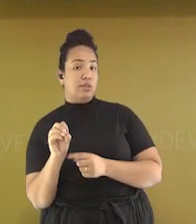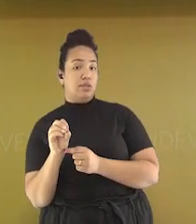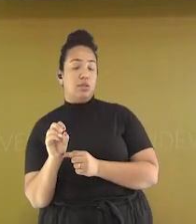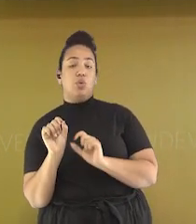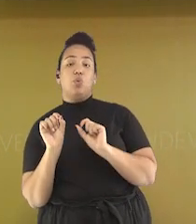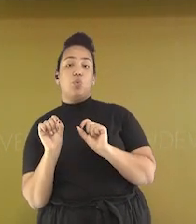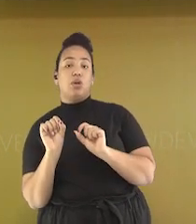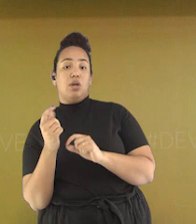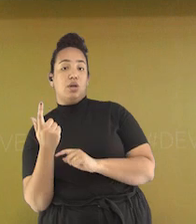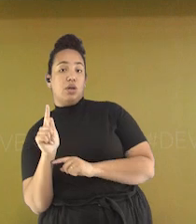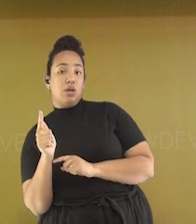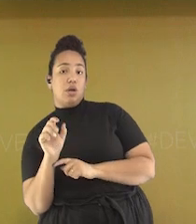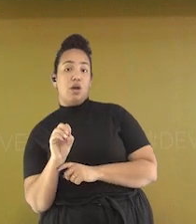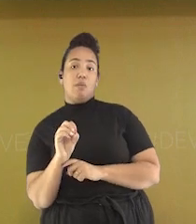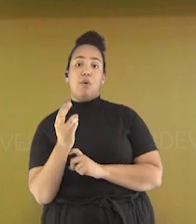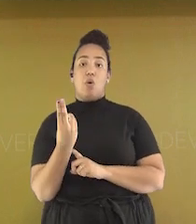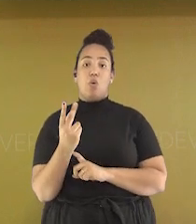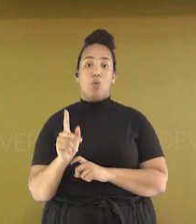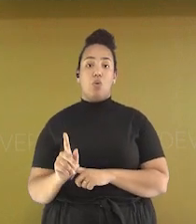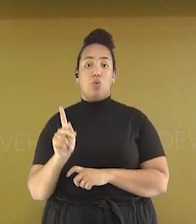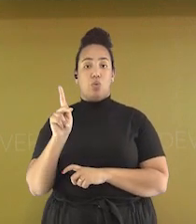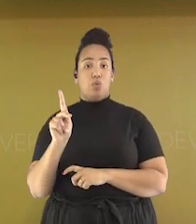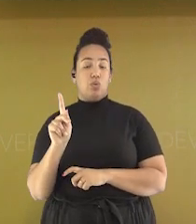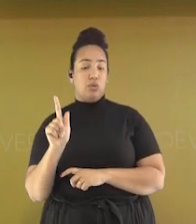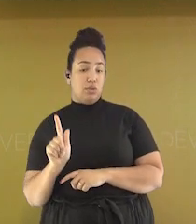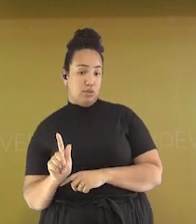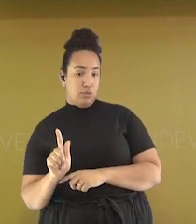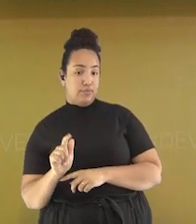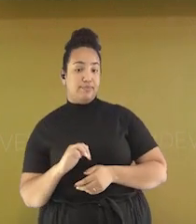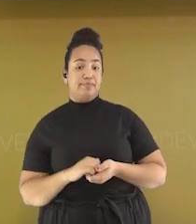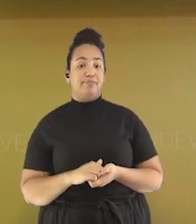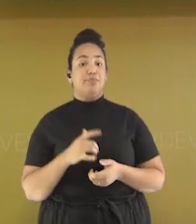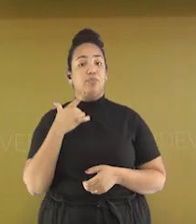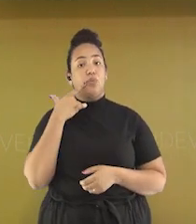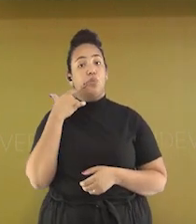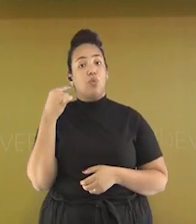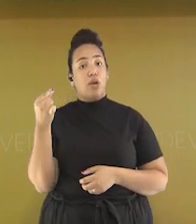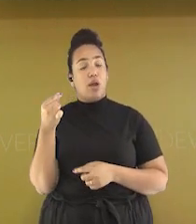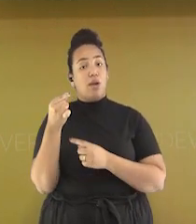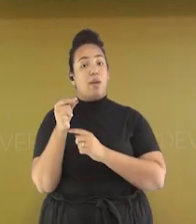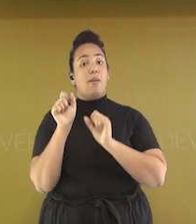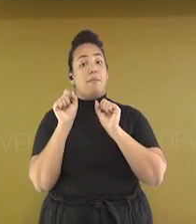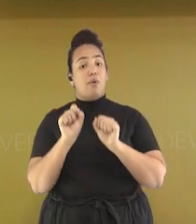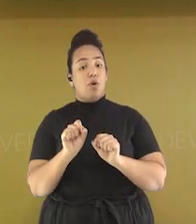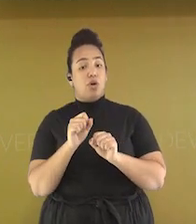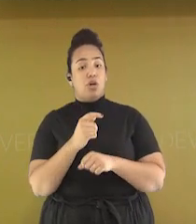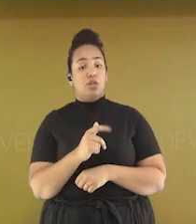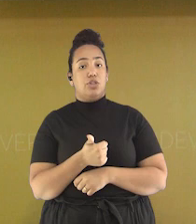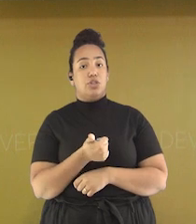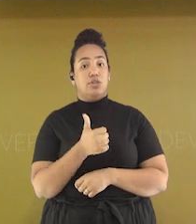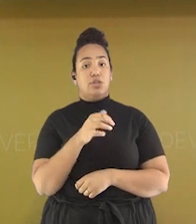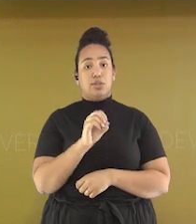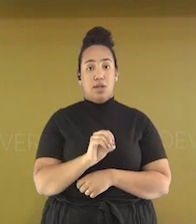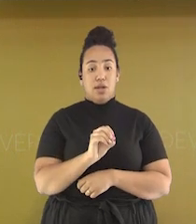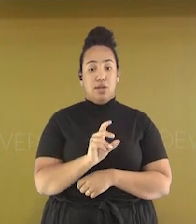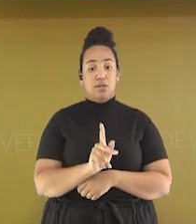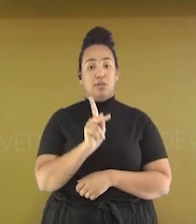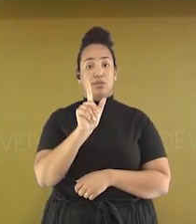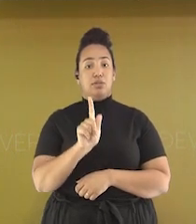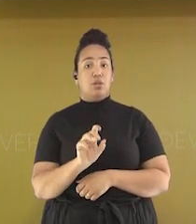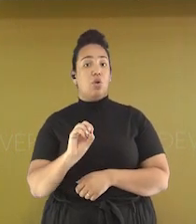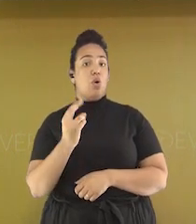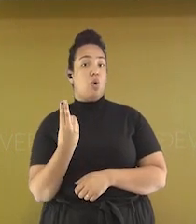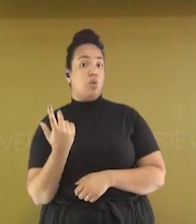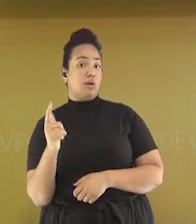30 o quê? Gramas ou quilo? Um gato pode pesar 10 o quê?